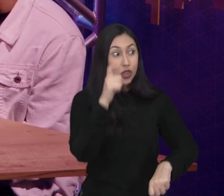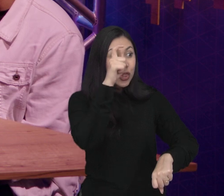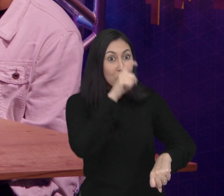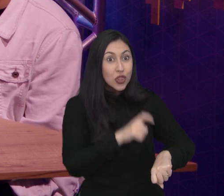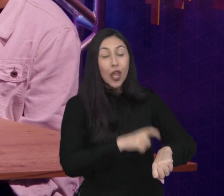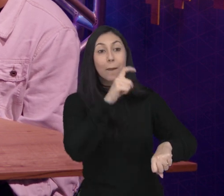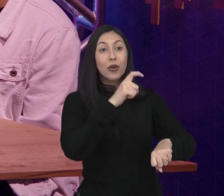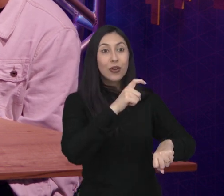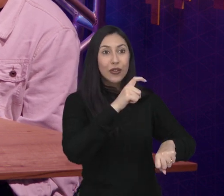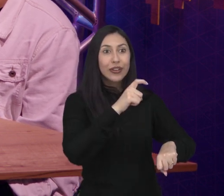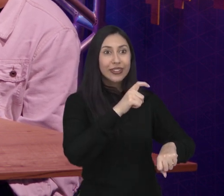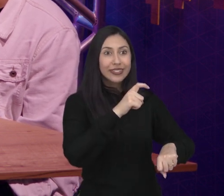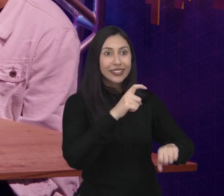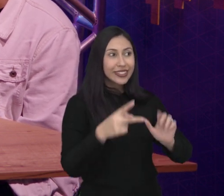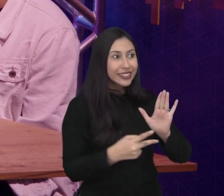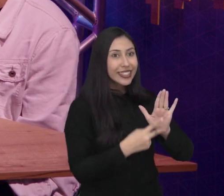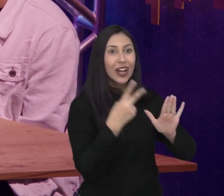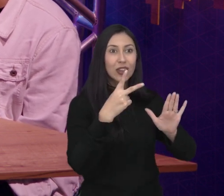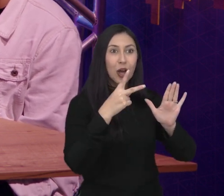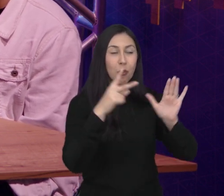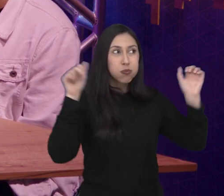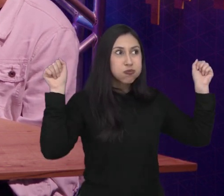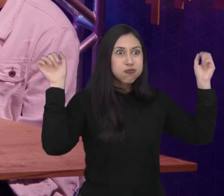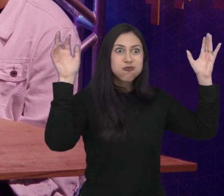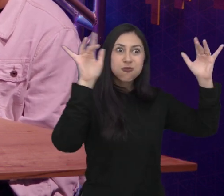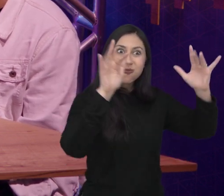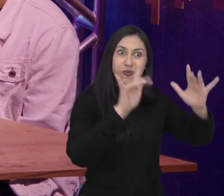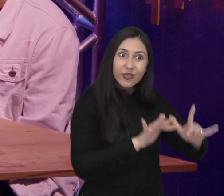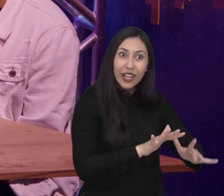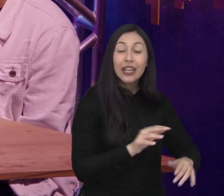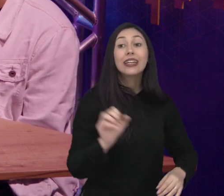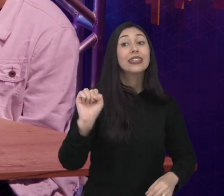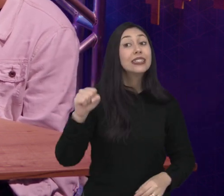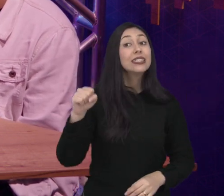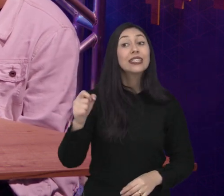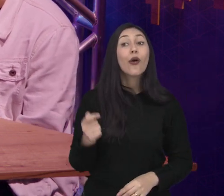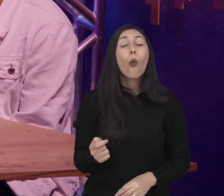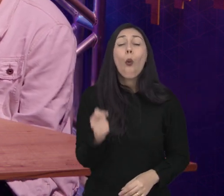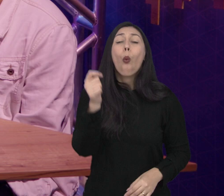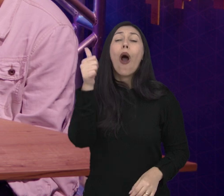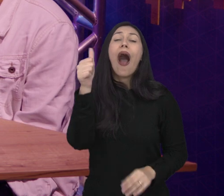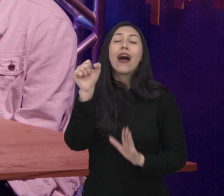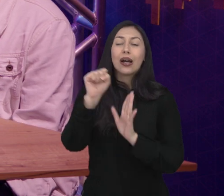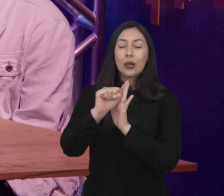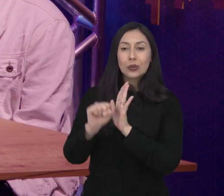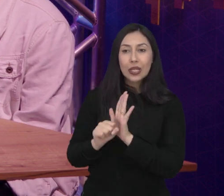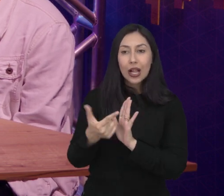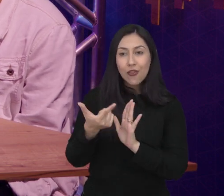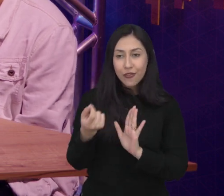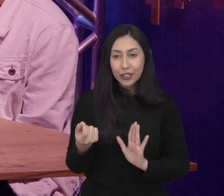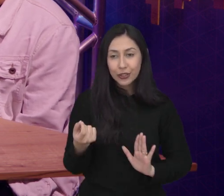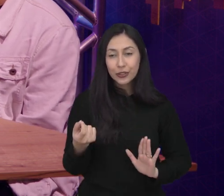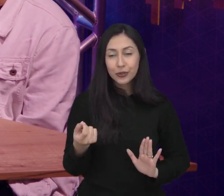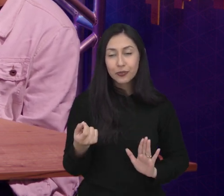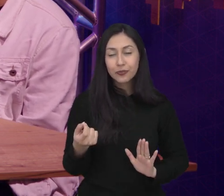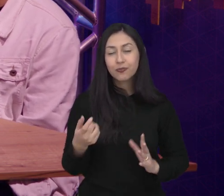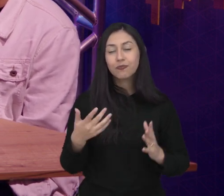1894. Bem nesse segundo boom imigratório. Exatamente, quase virando aí para o século XX.